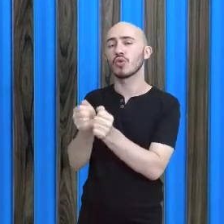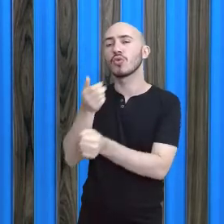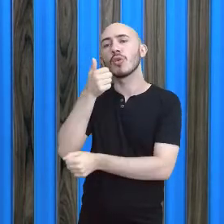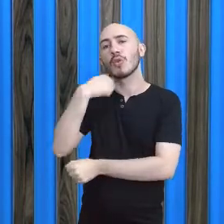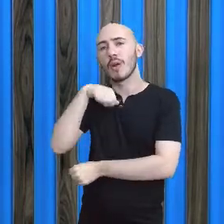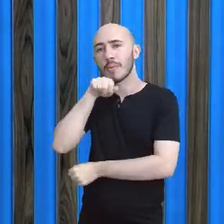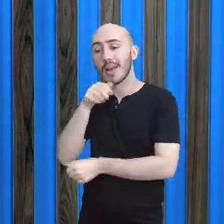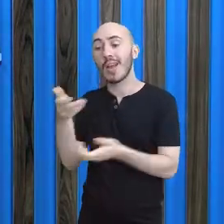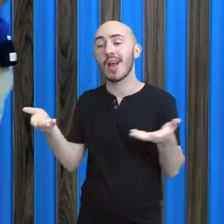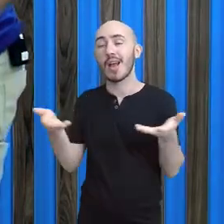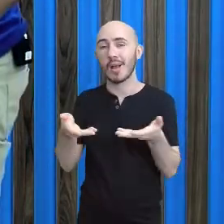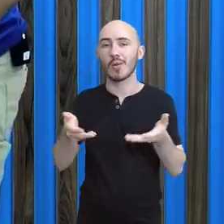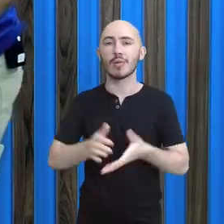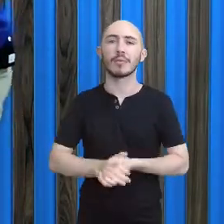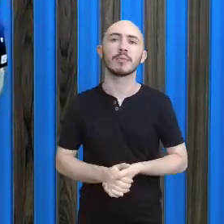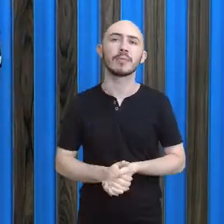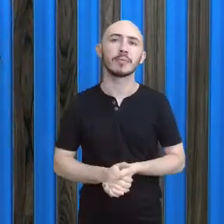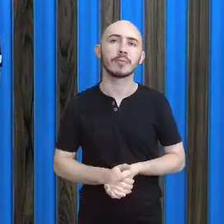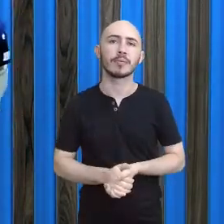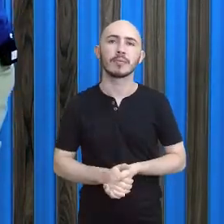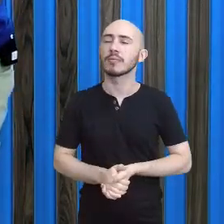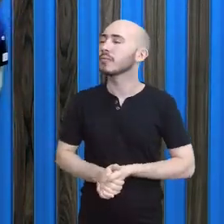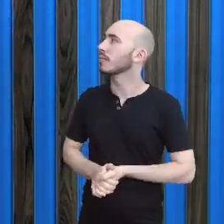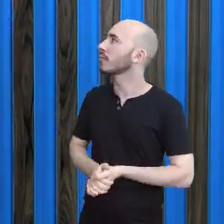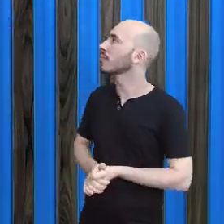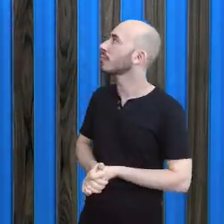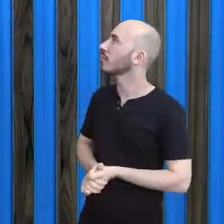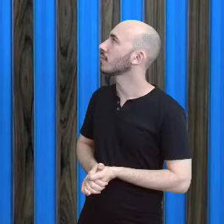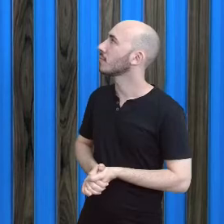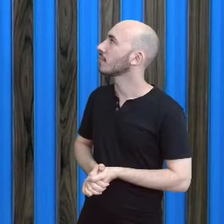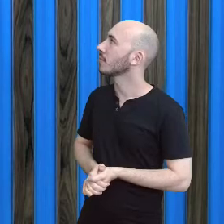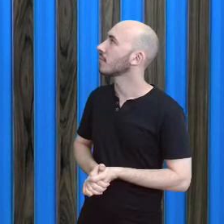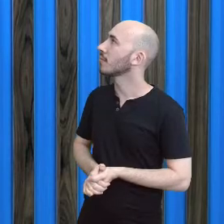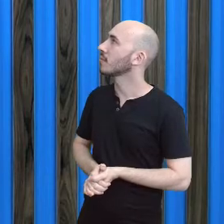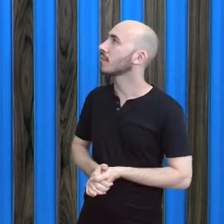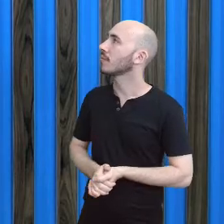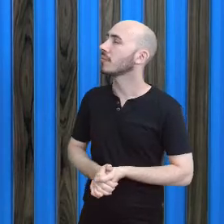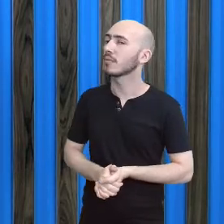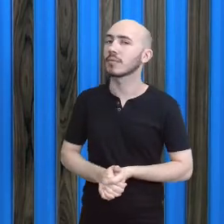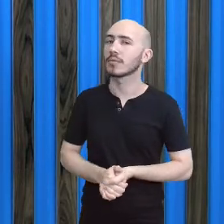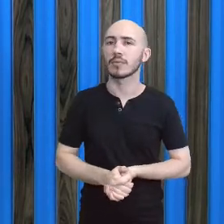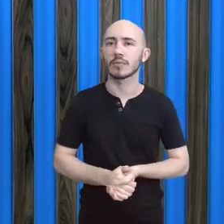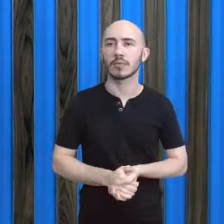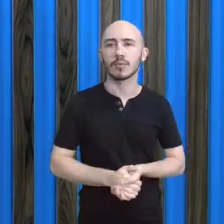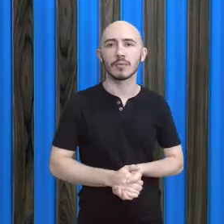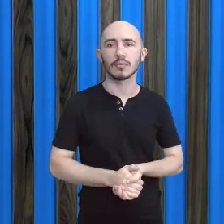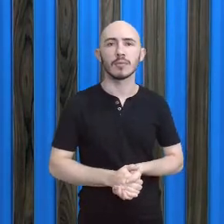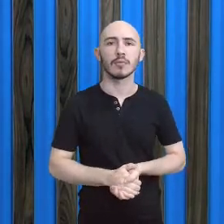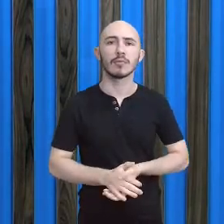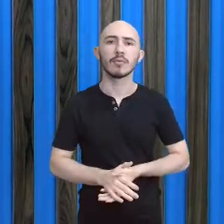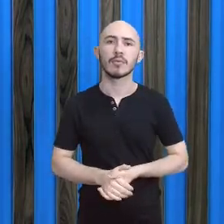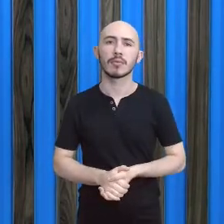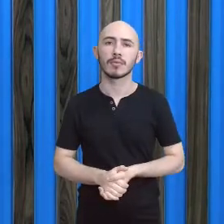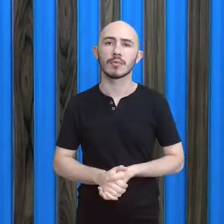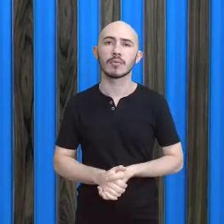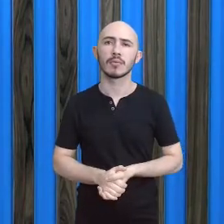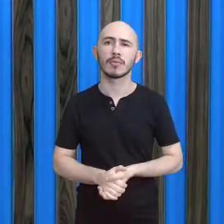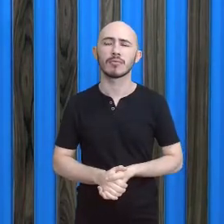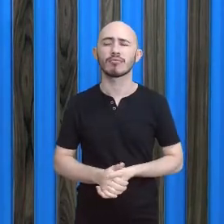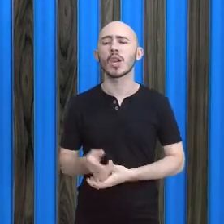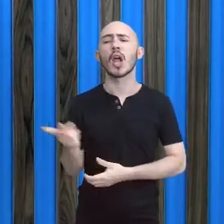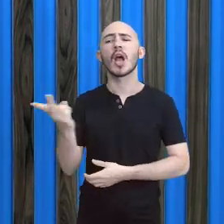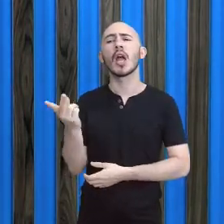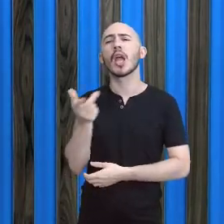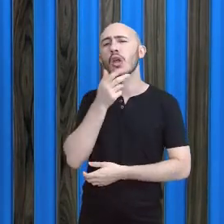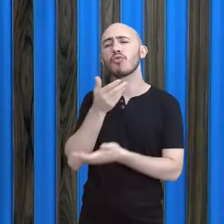agora. They are studying at the moment. Are they studying at the moment? Ou seja, eles